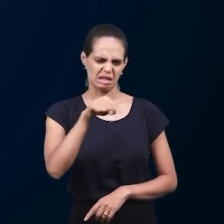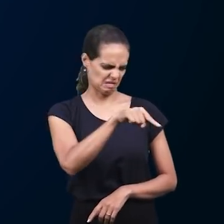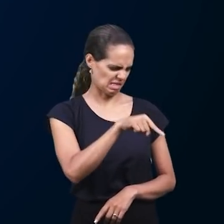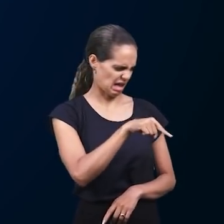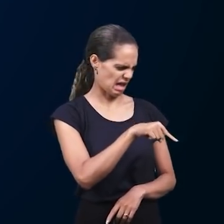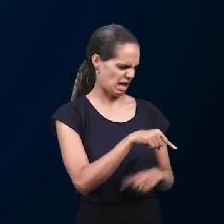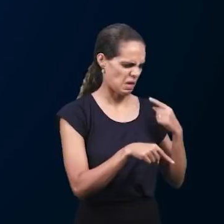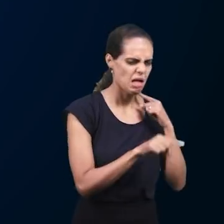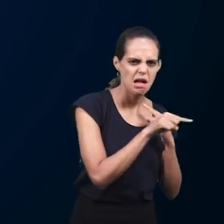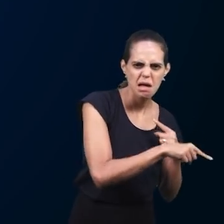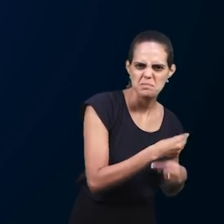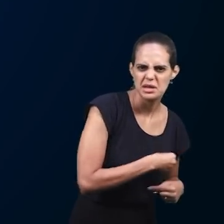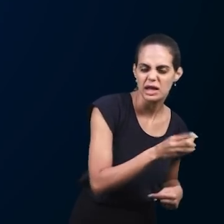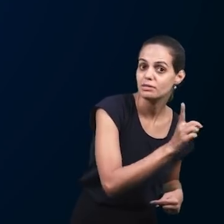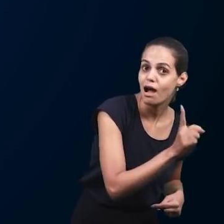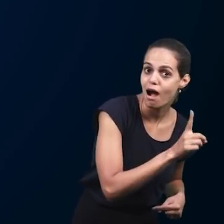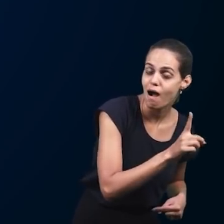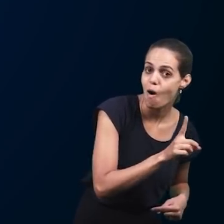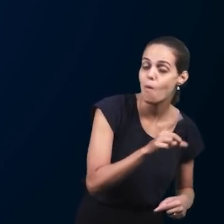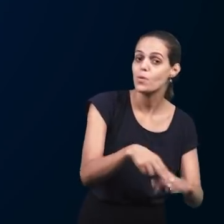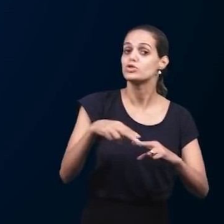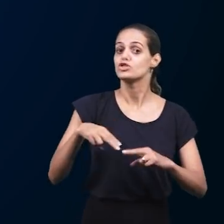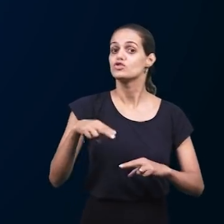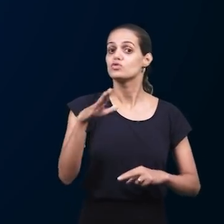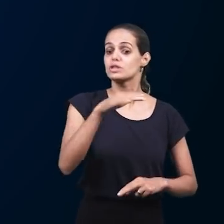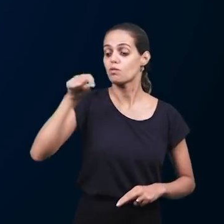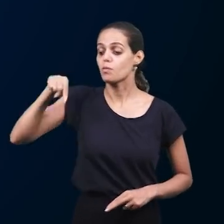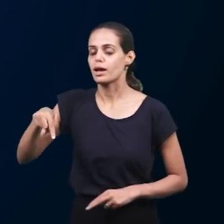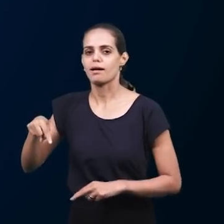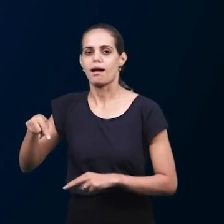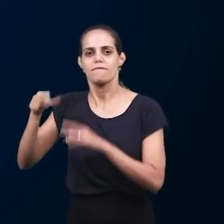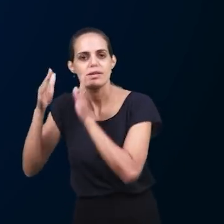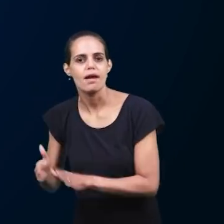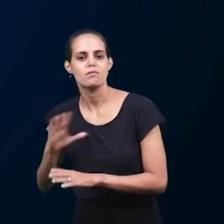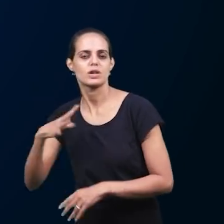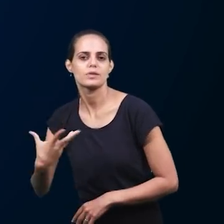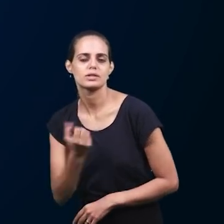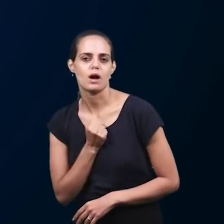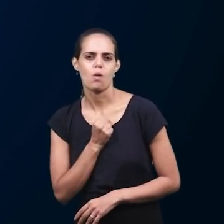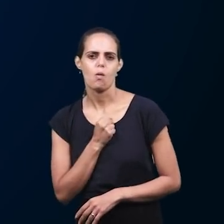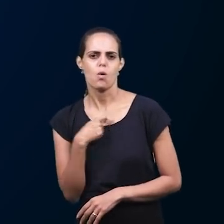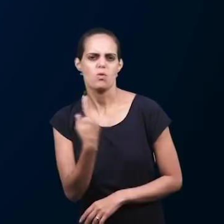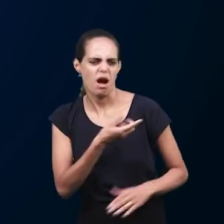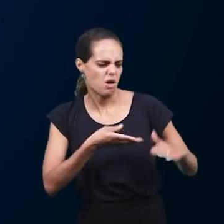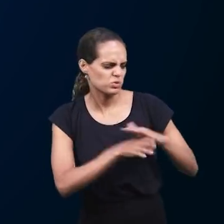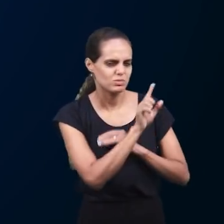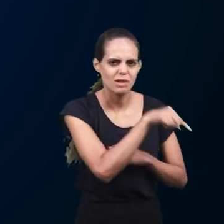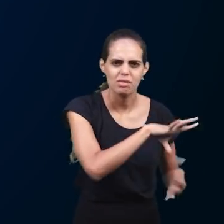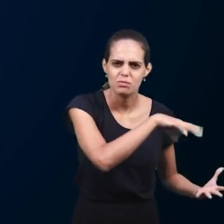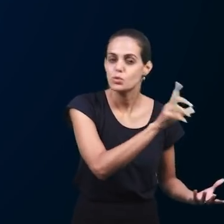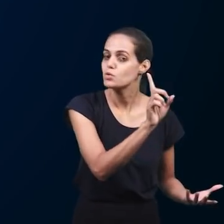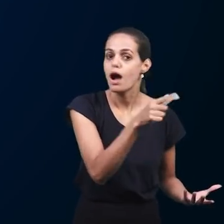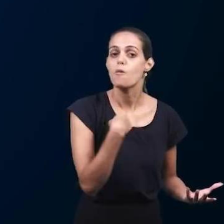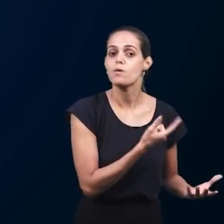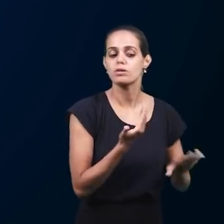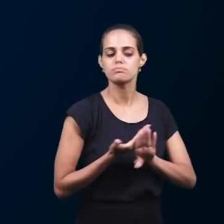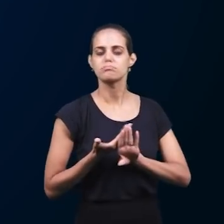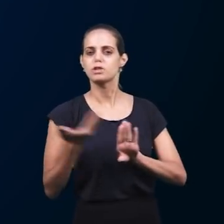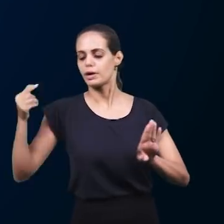para a santificação. Ou seja, nós não vivemos conforme os costumes deste mundo, mas nós somos separados para viver em